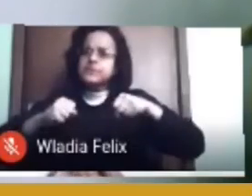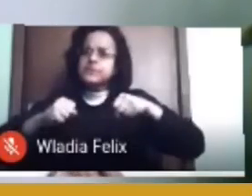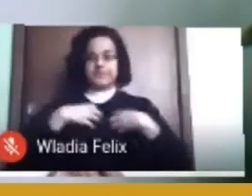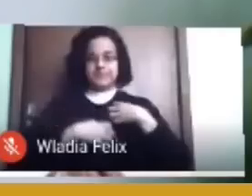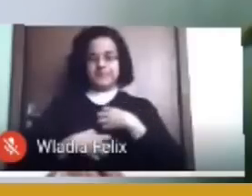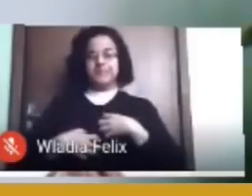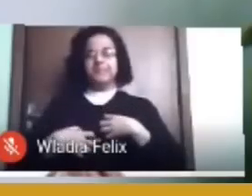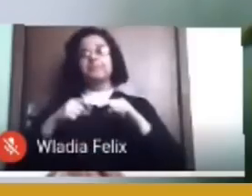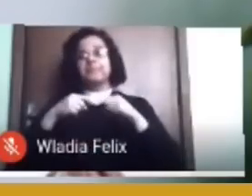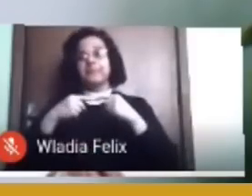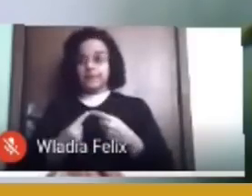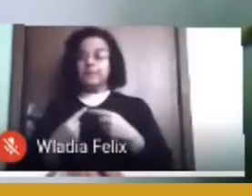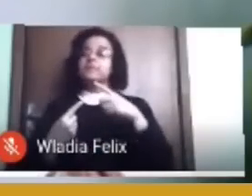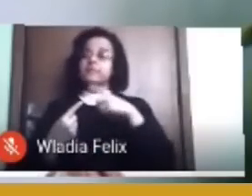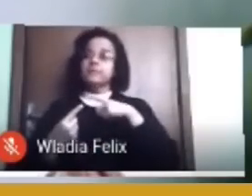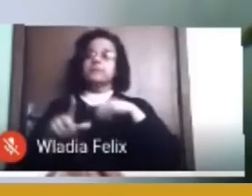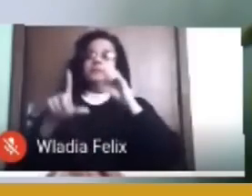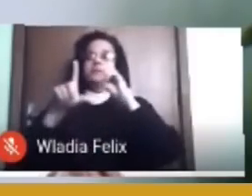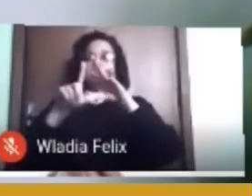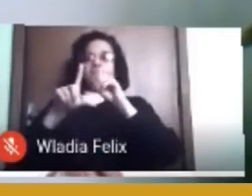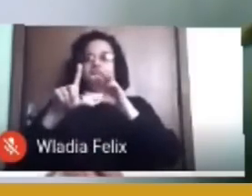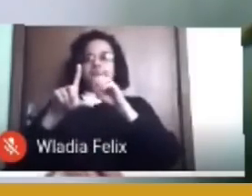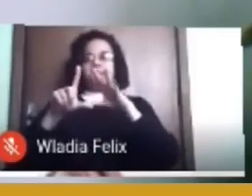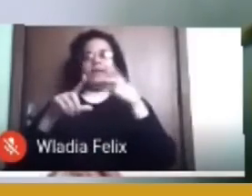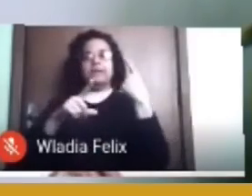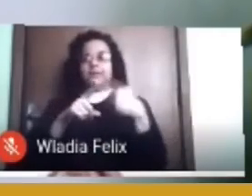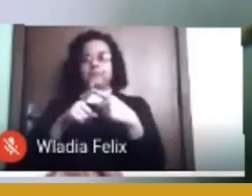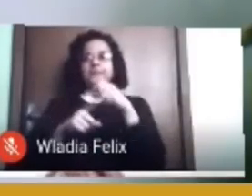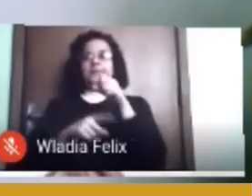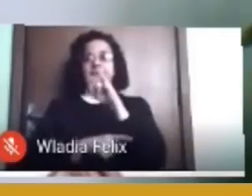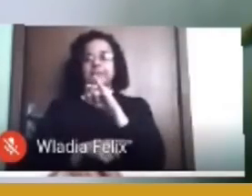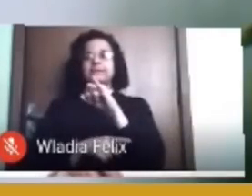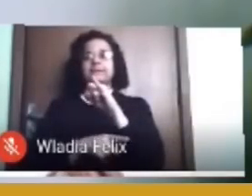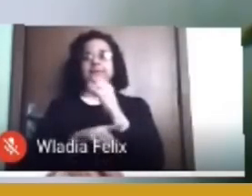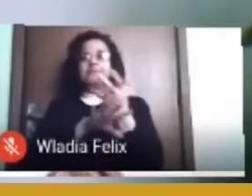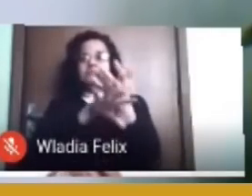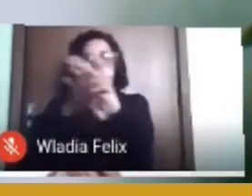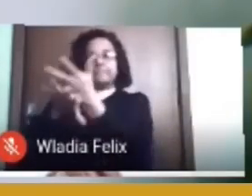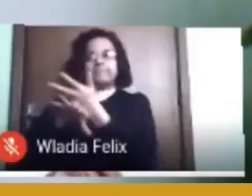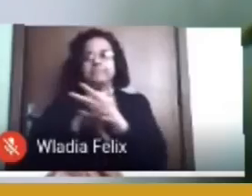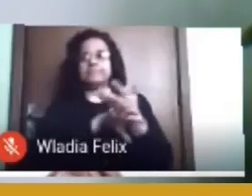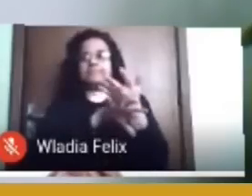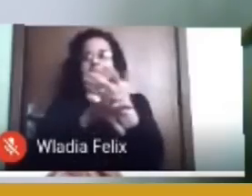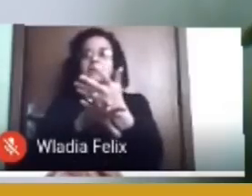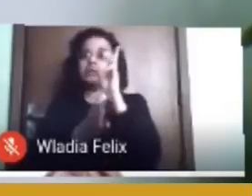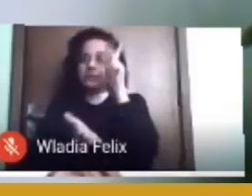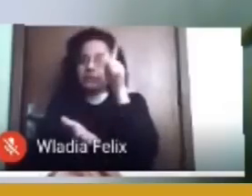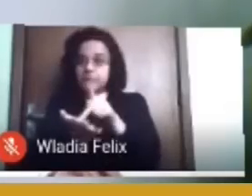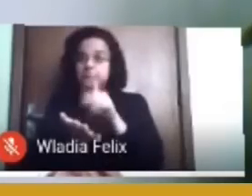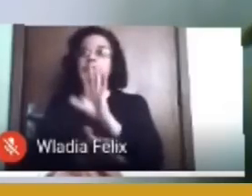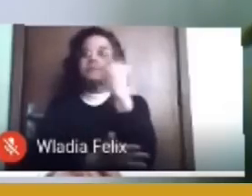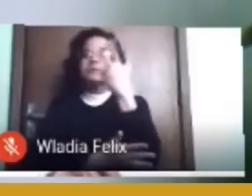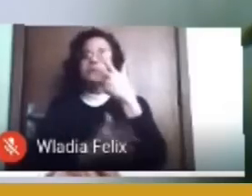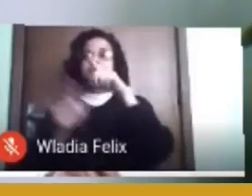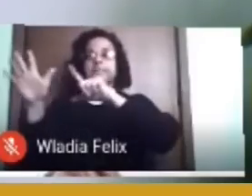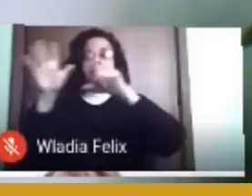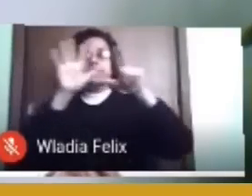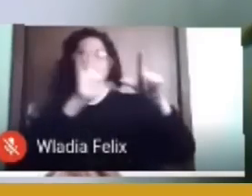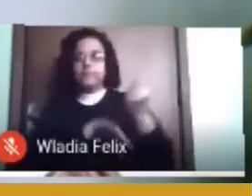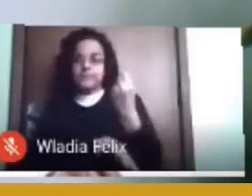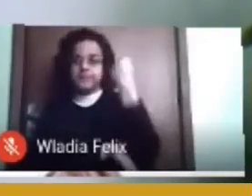interdisciplinar, que seja de fato. Semana passada nós tivemos uma formação ao vivo referente à questão